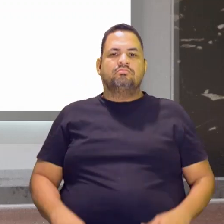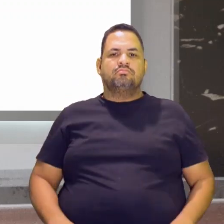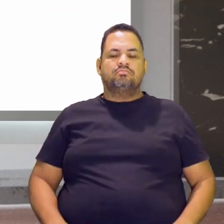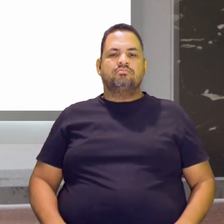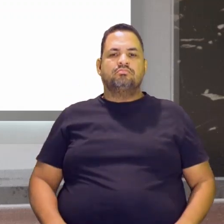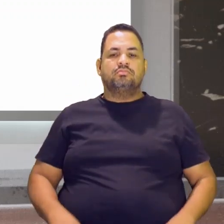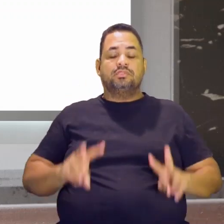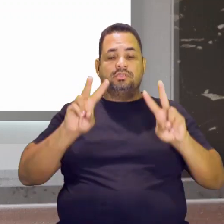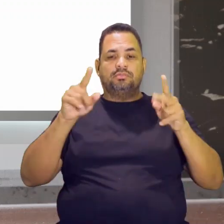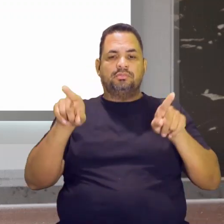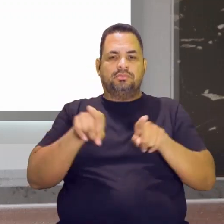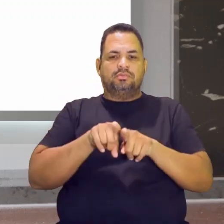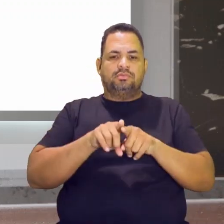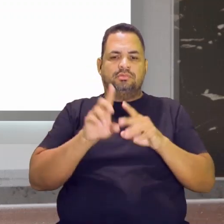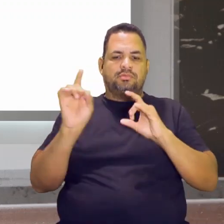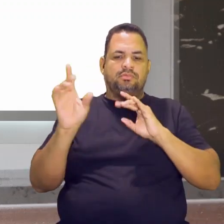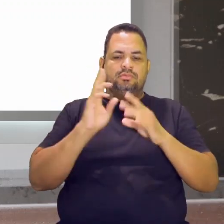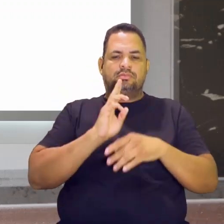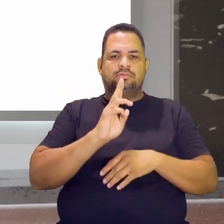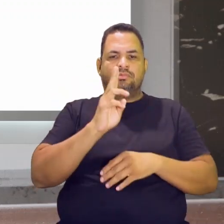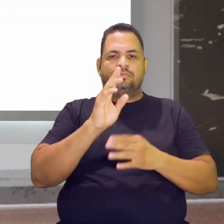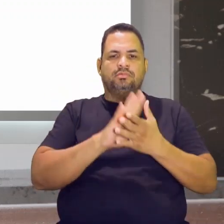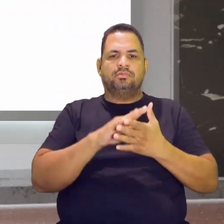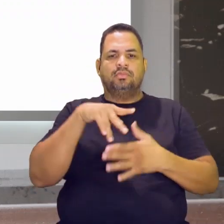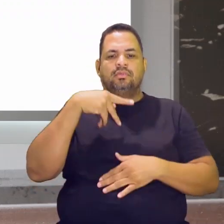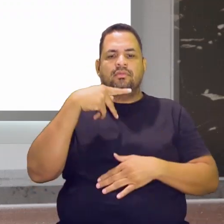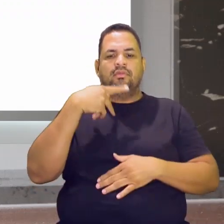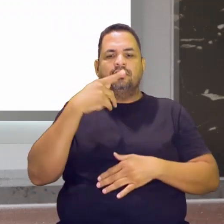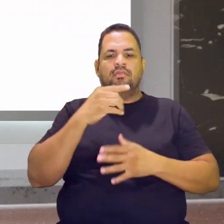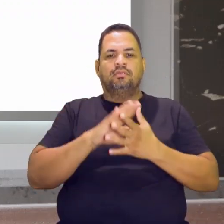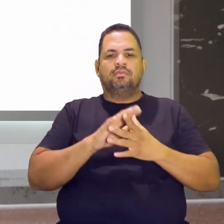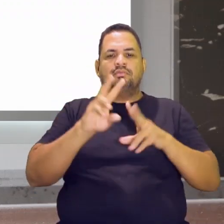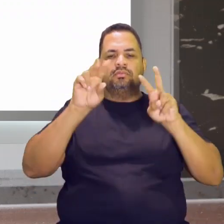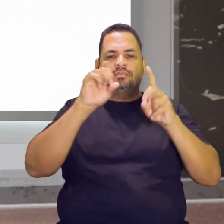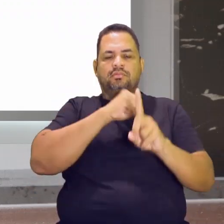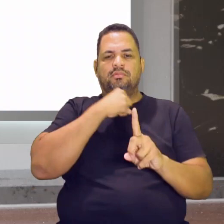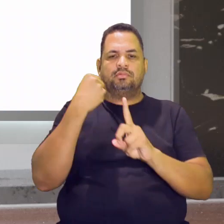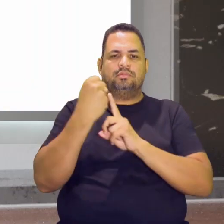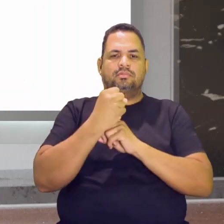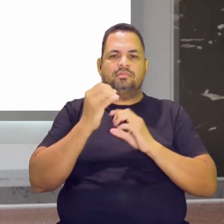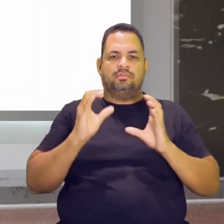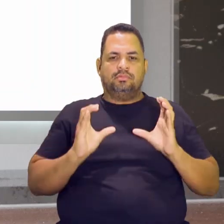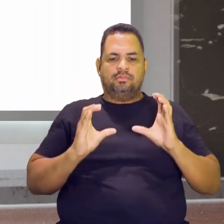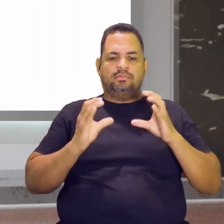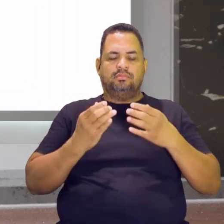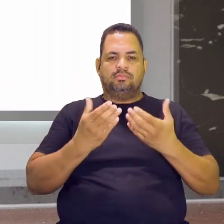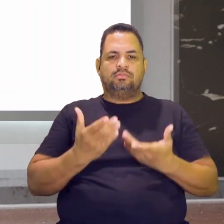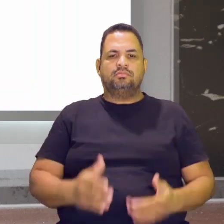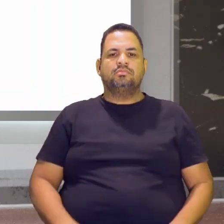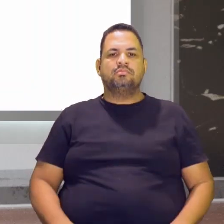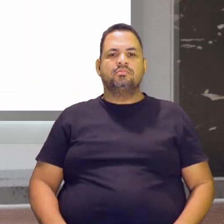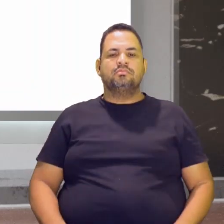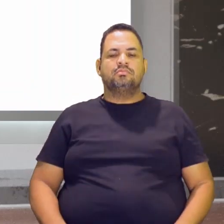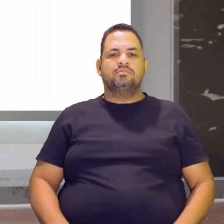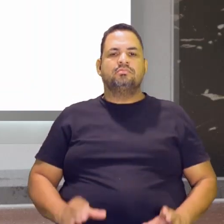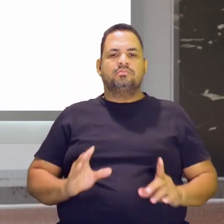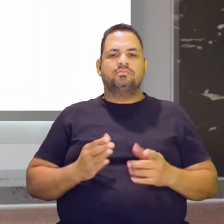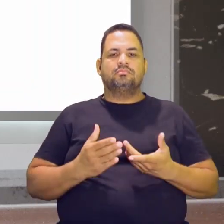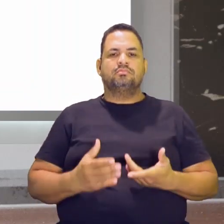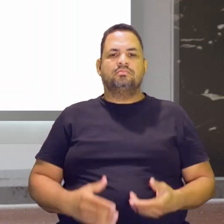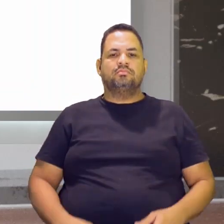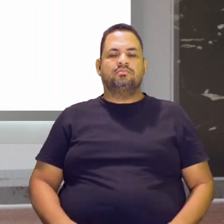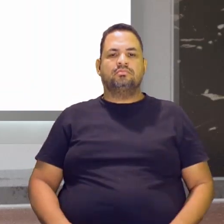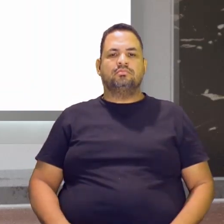e temáticas, e cada vez mais voltada para a temática social da classe, da grande massa